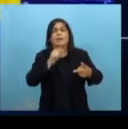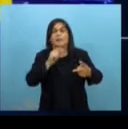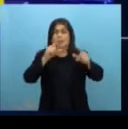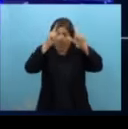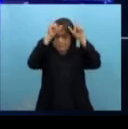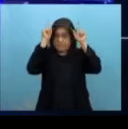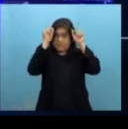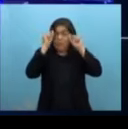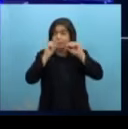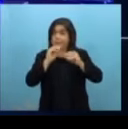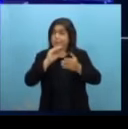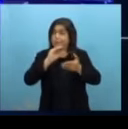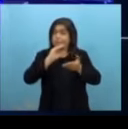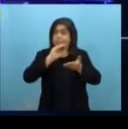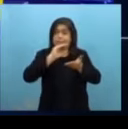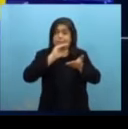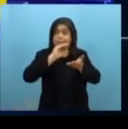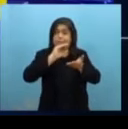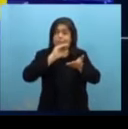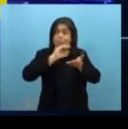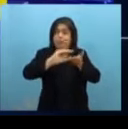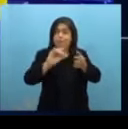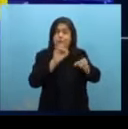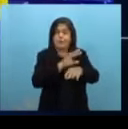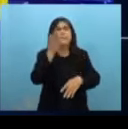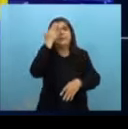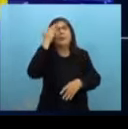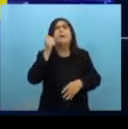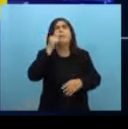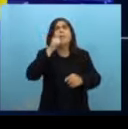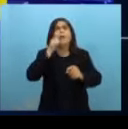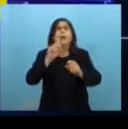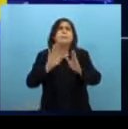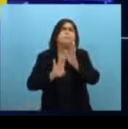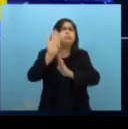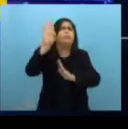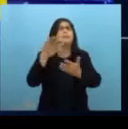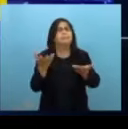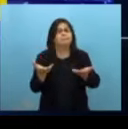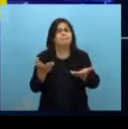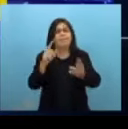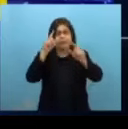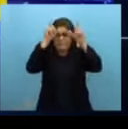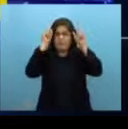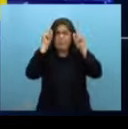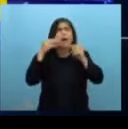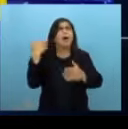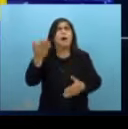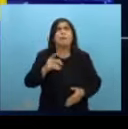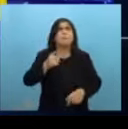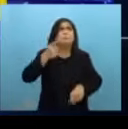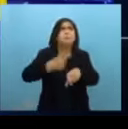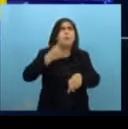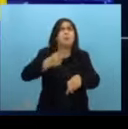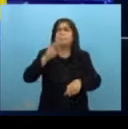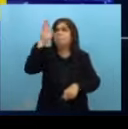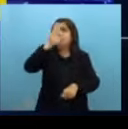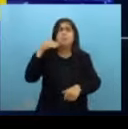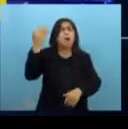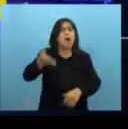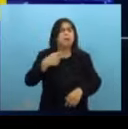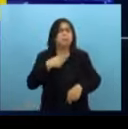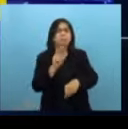parte da enfermagem constituísse de mulheres. Nunca se teve no Brasil um presidente com